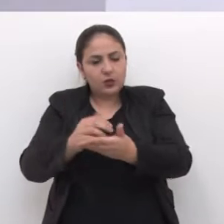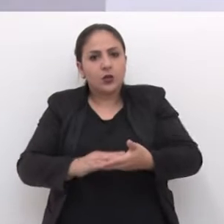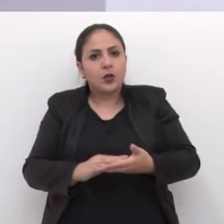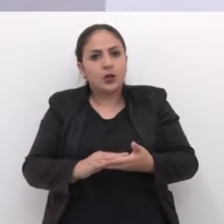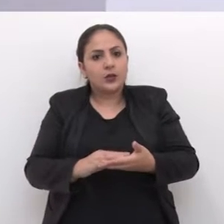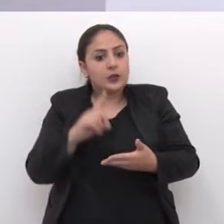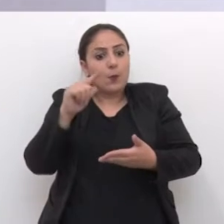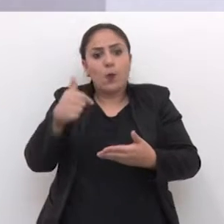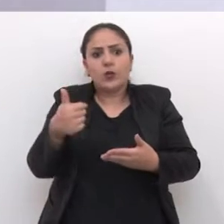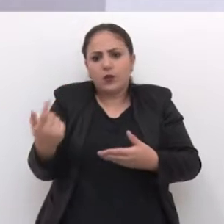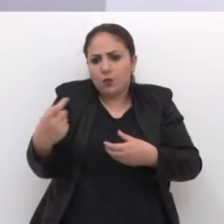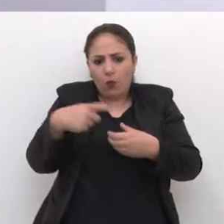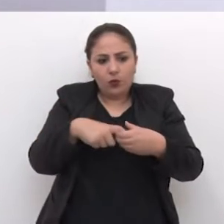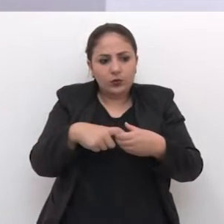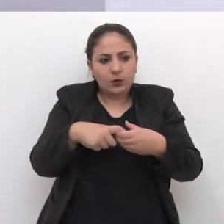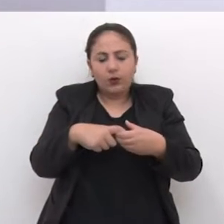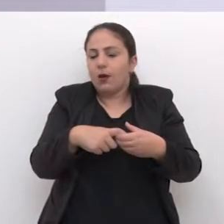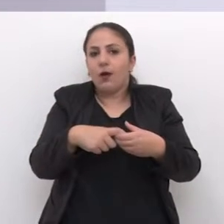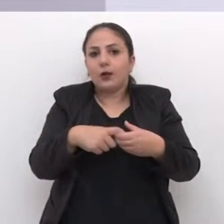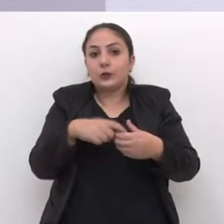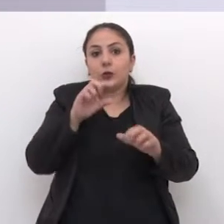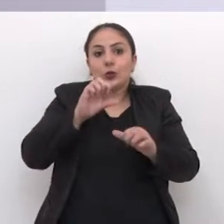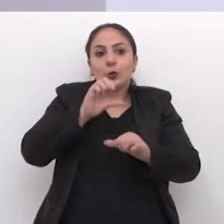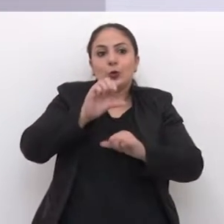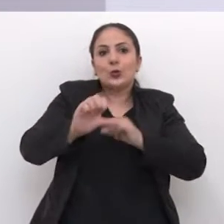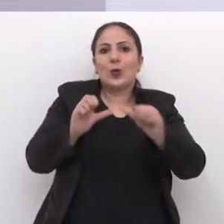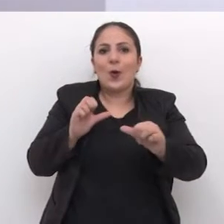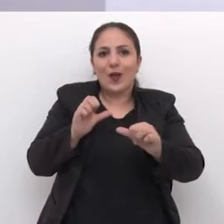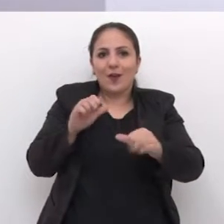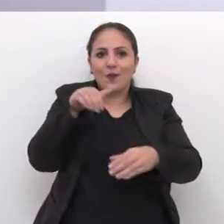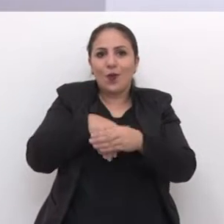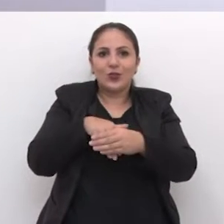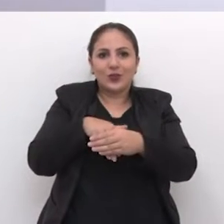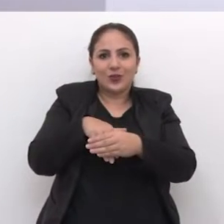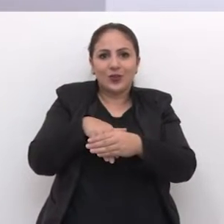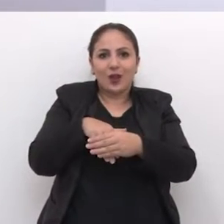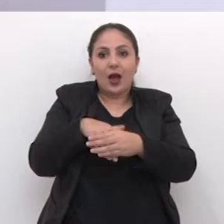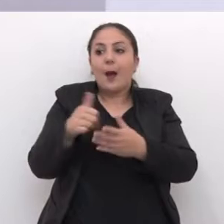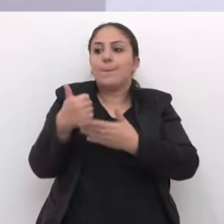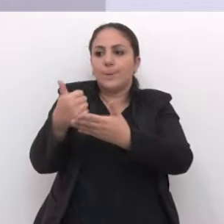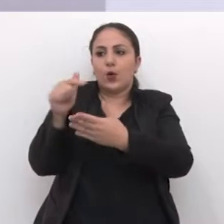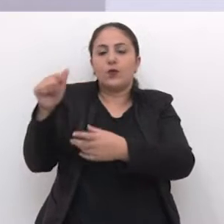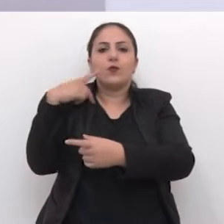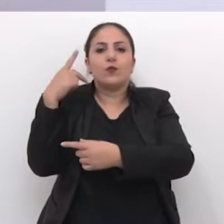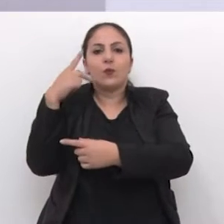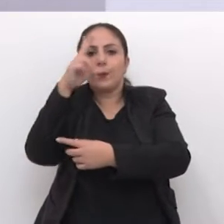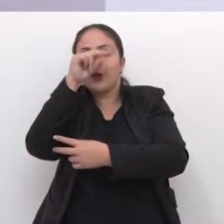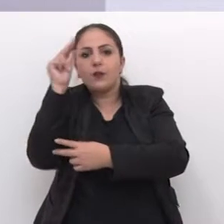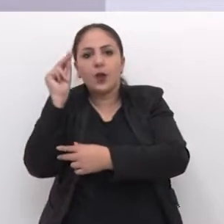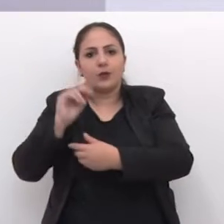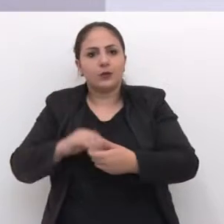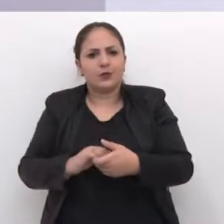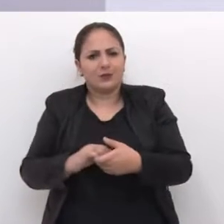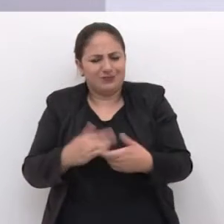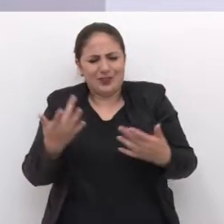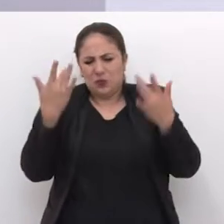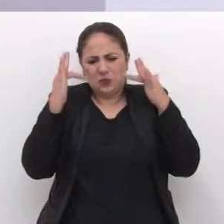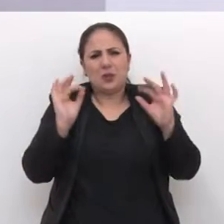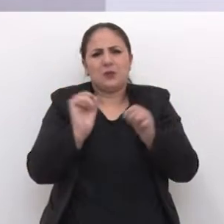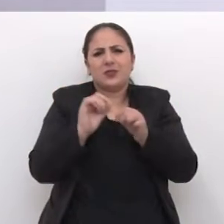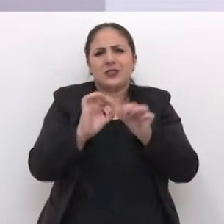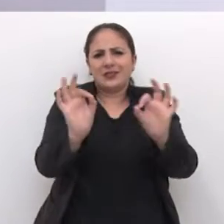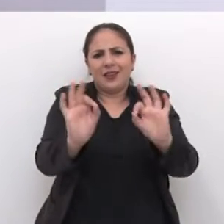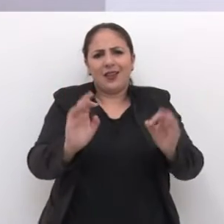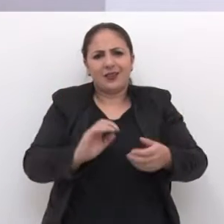Então, quer dizer, não sabem o que estão fazendo. É essa que é a verdade. Eles não sabem o que estão fazendo, ou eles estão aqui para obedecer o prefeito e não para fazer o bem da comunidade. E isso